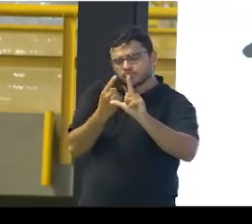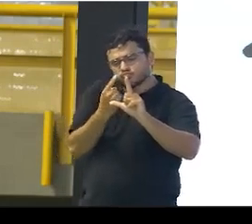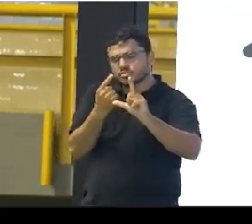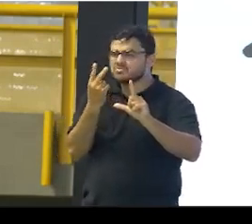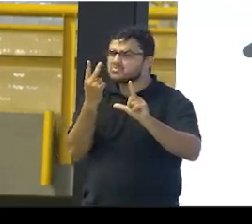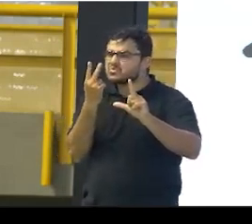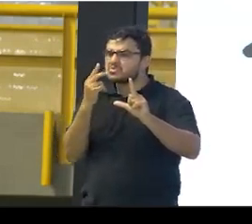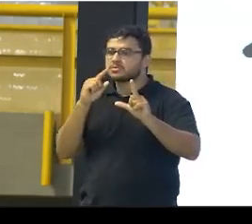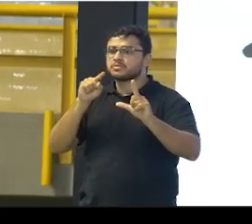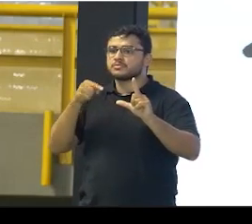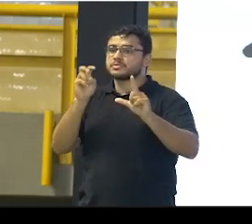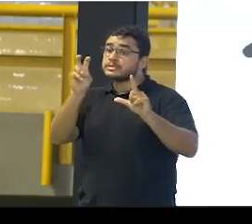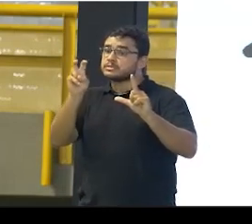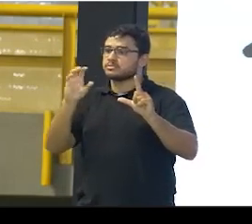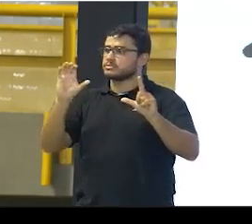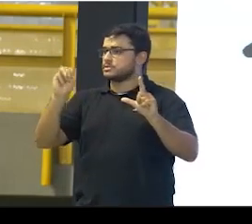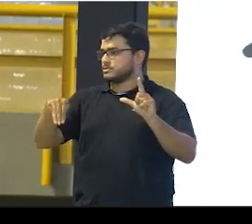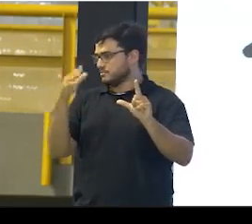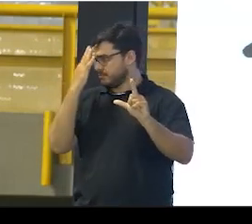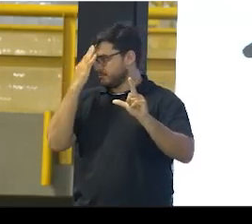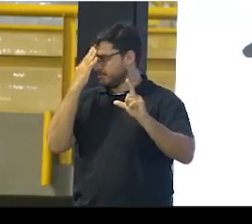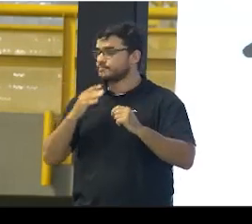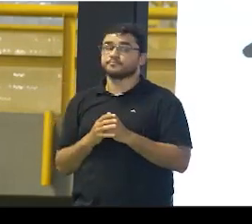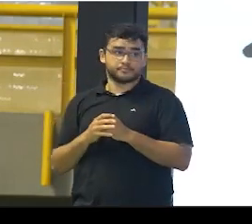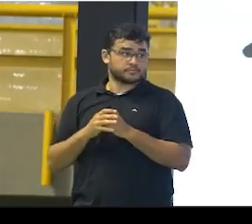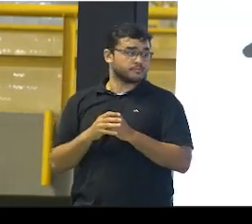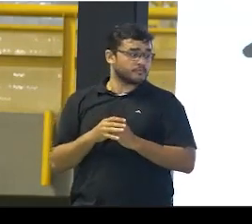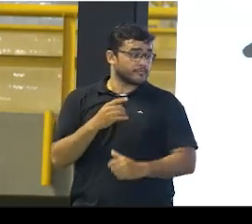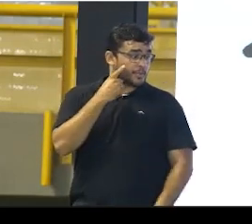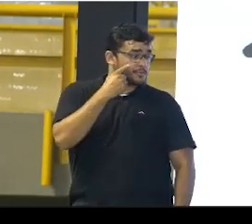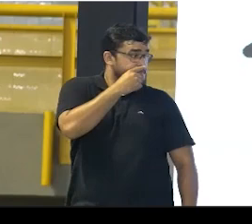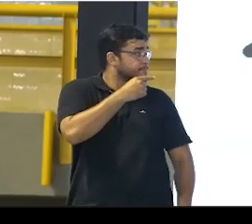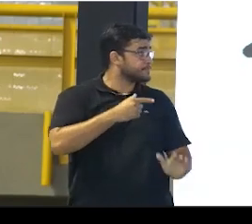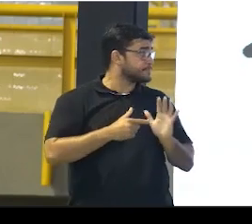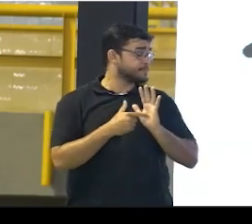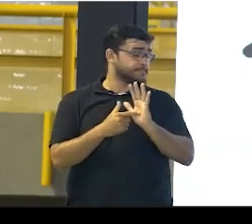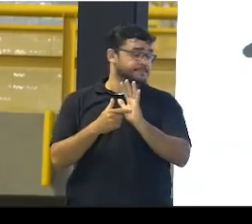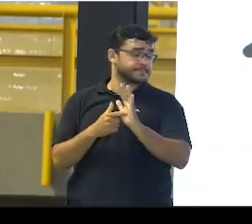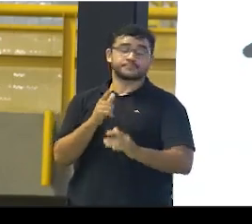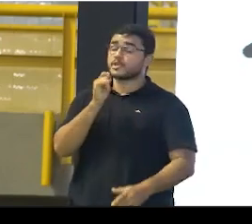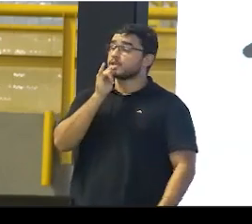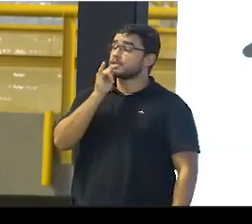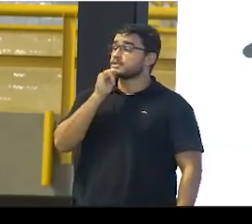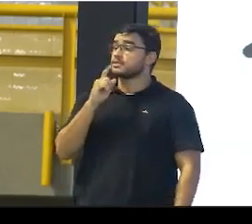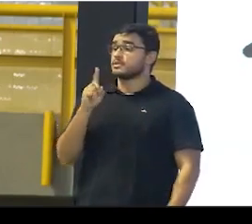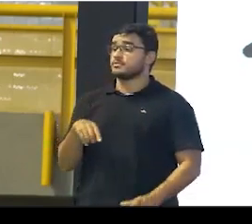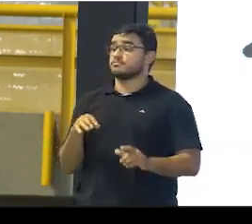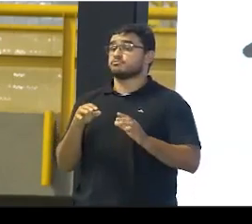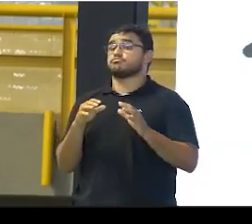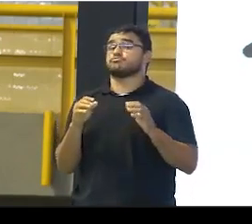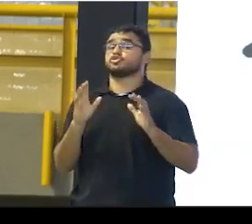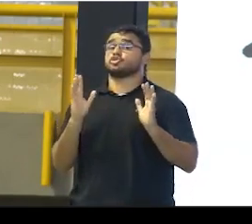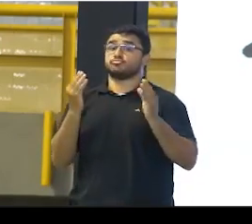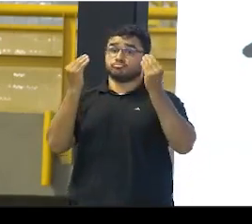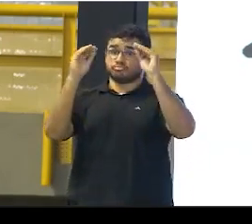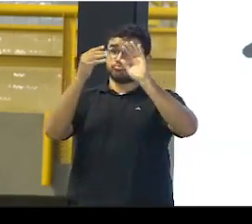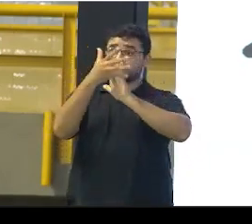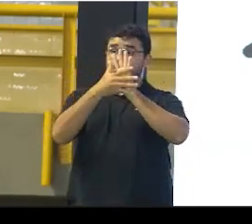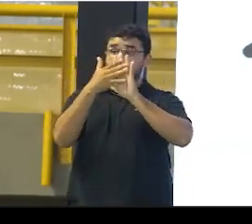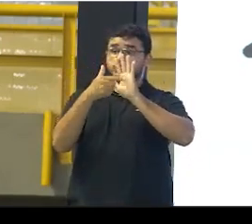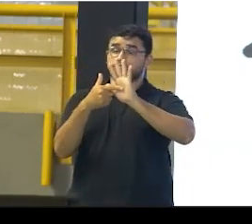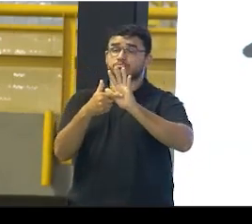dá aproximadamente 2,5 centímetros. Então, o que aconteceu, né? Vamos